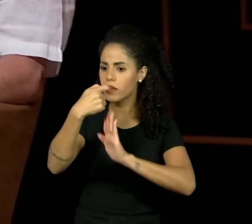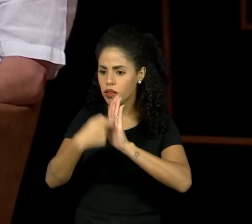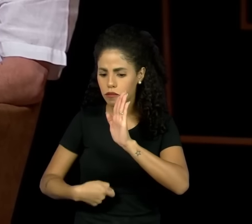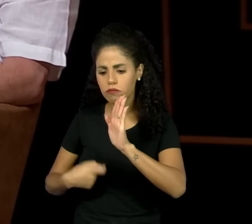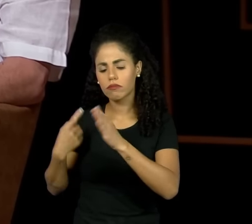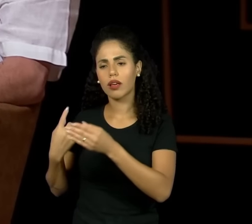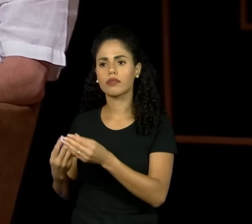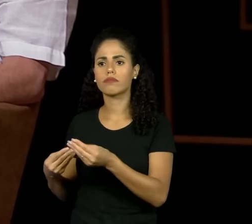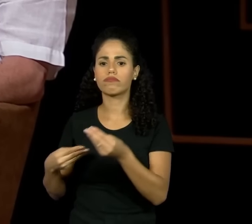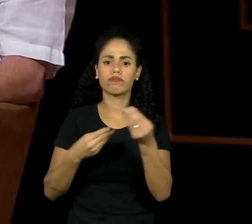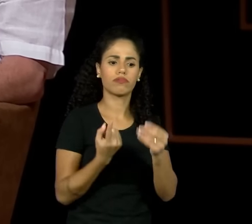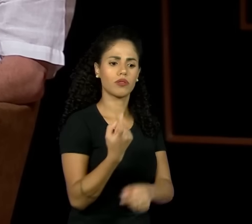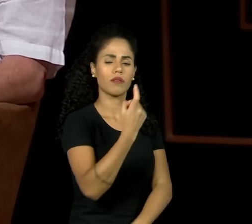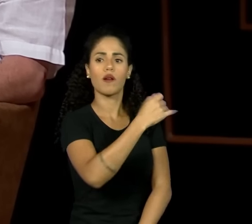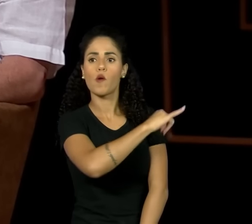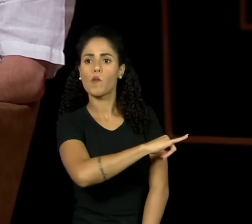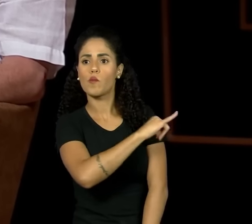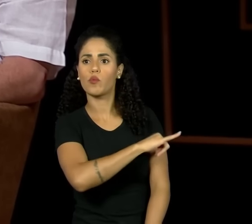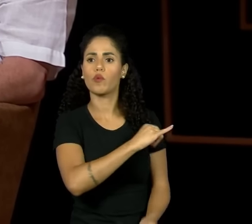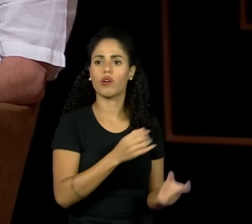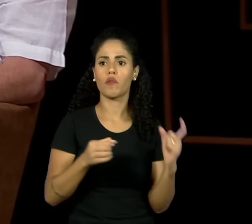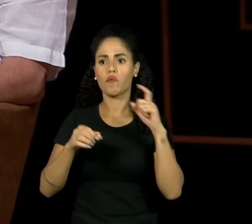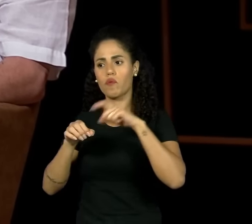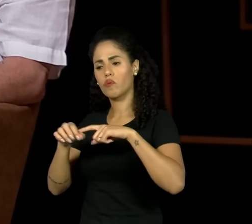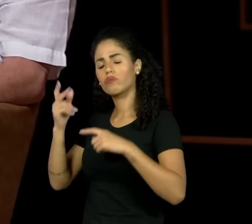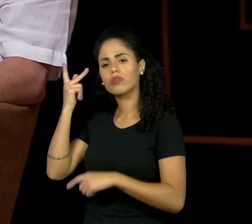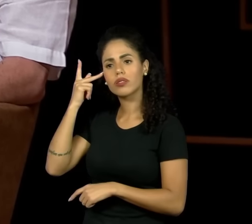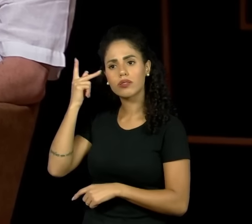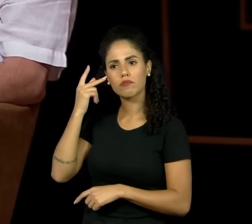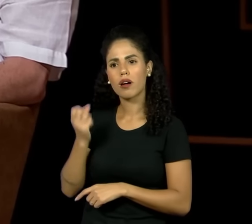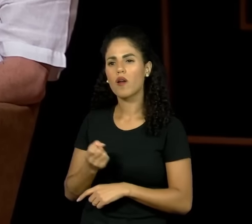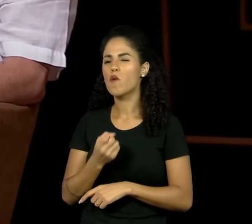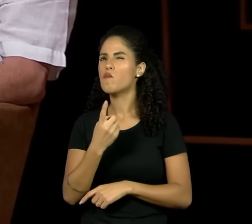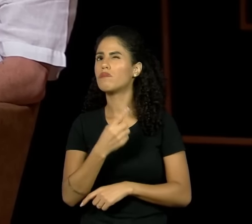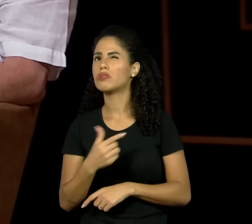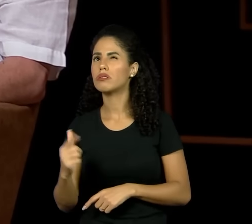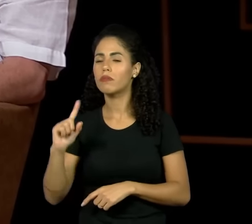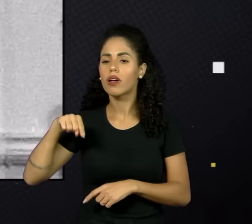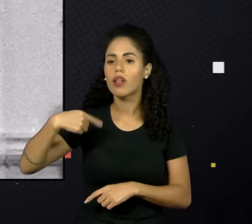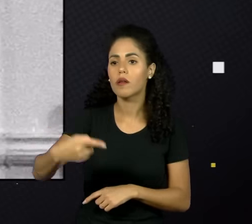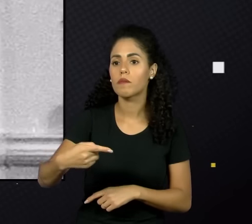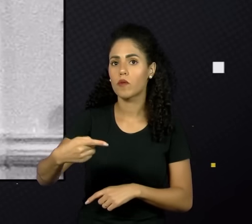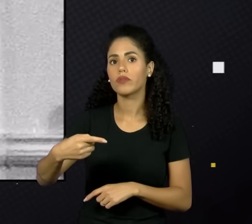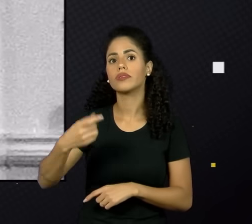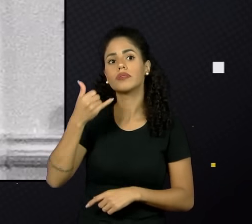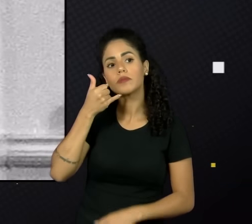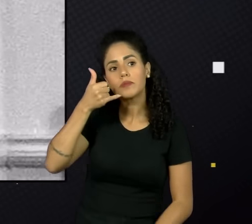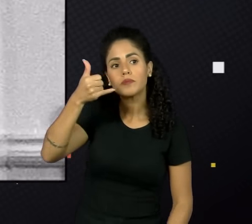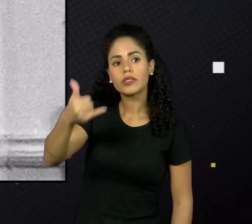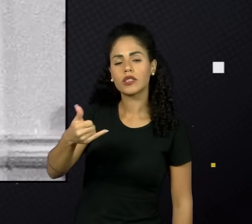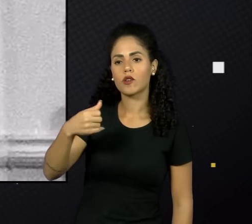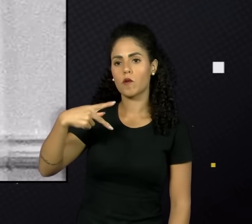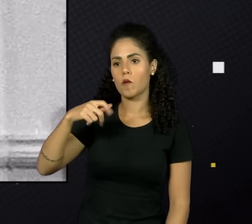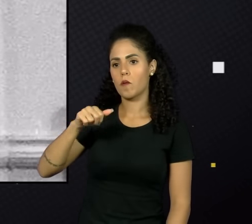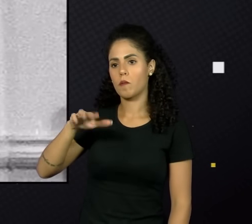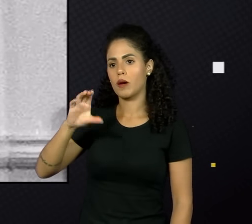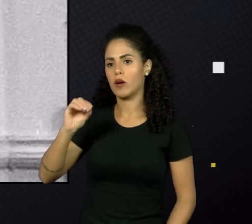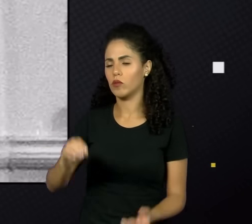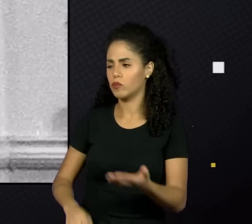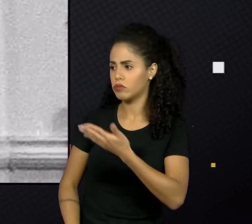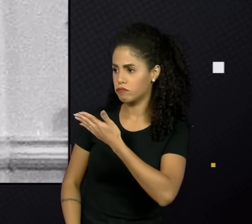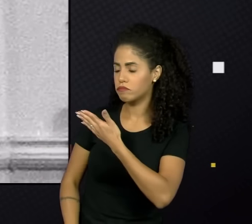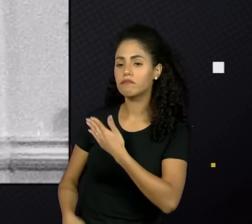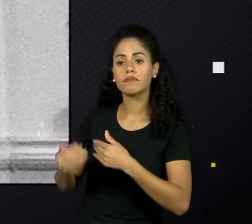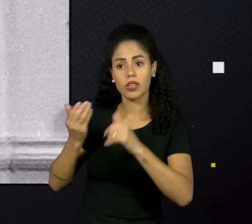teste voltei e o uma semana depois o o Paulo biratan me ligou dizendo que eu tinha passado no teste